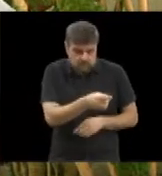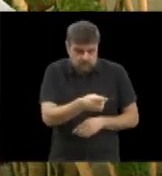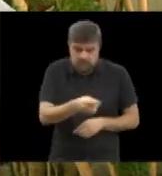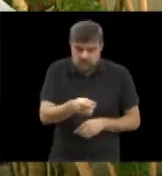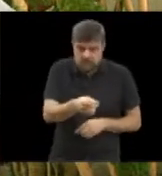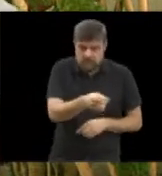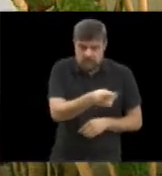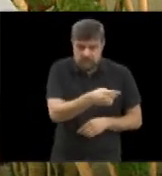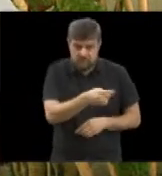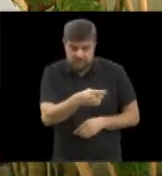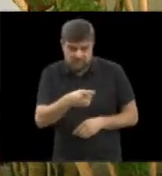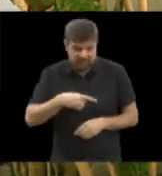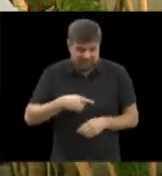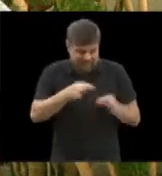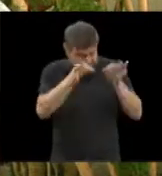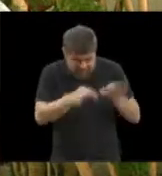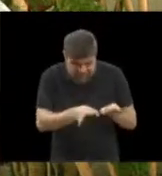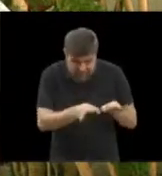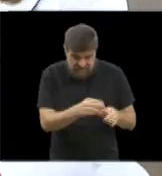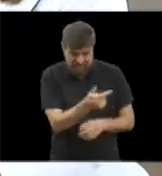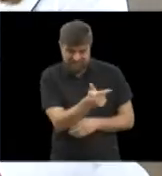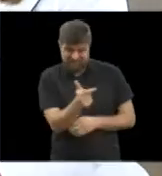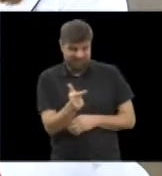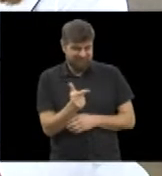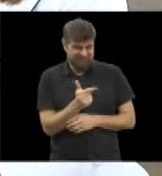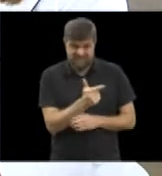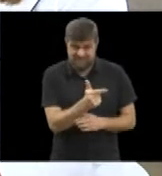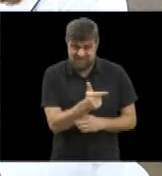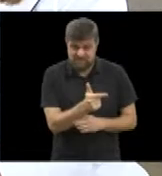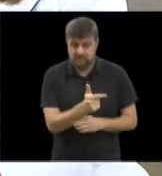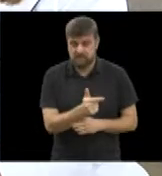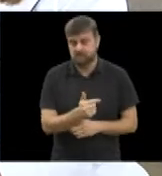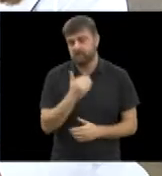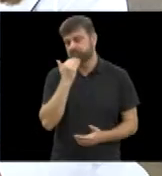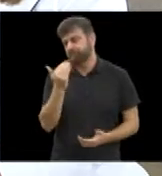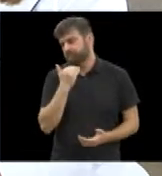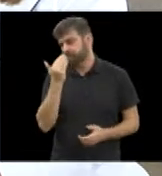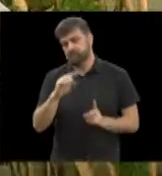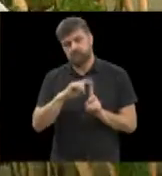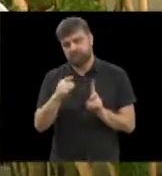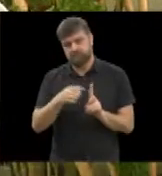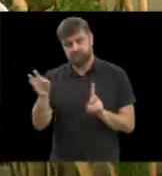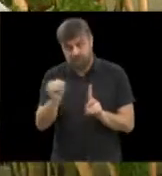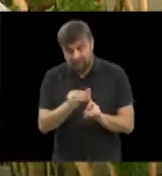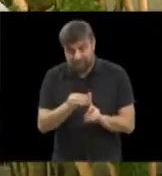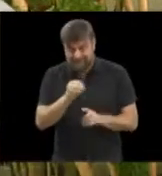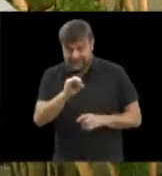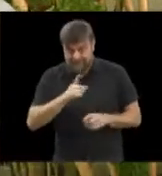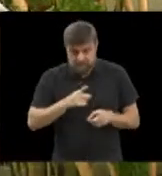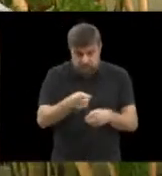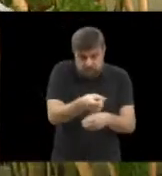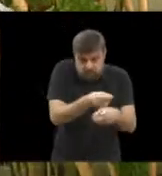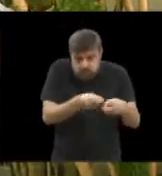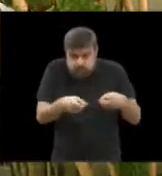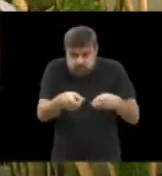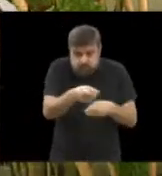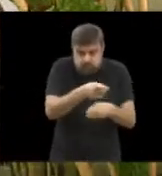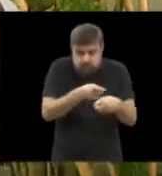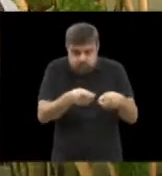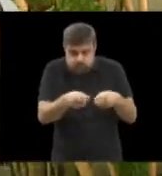que tenha uma forma boa, normal, ele não vai conseguir engravidar. Se ele tiver uma concentração